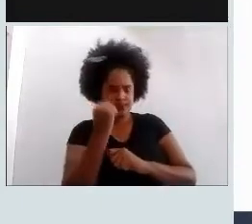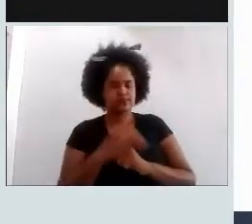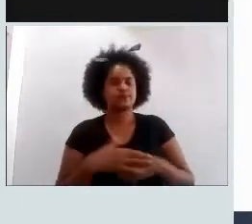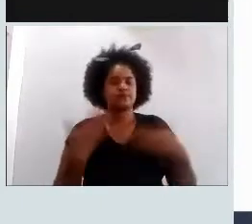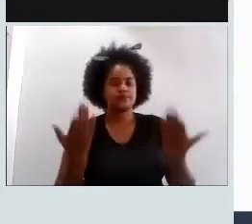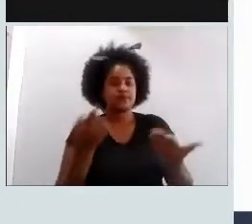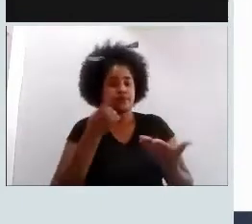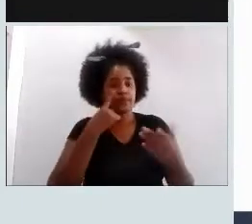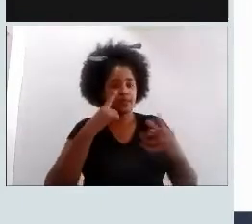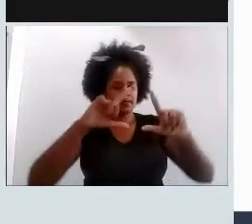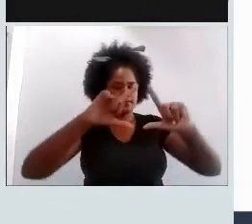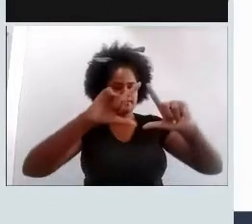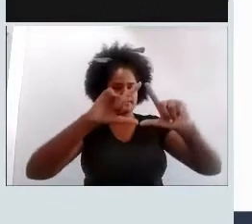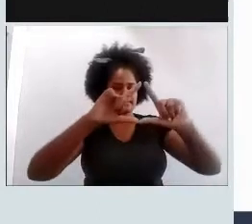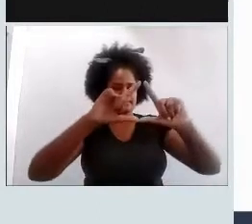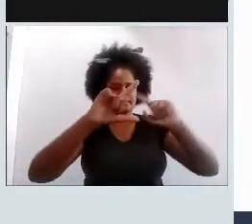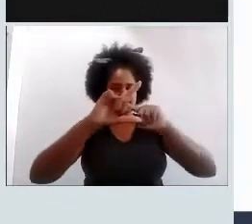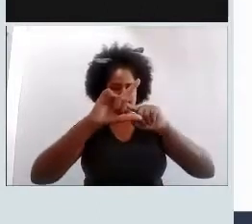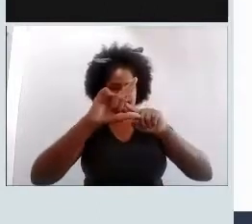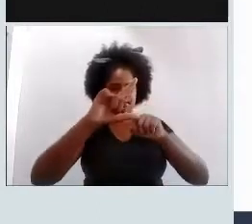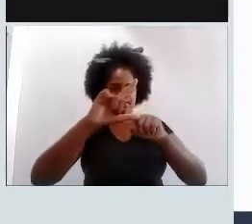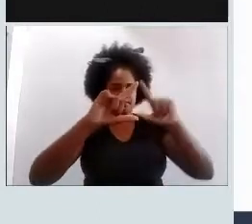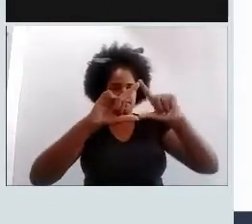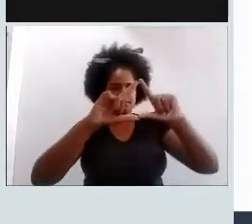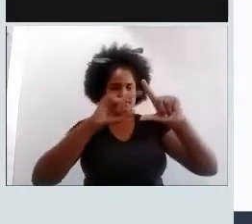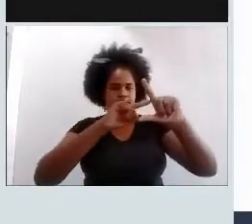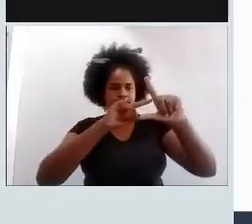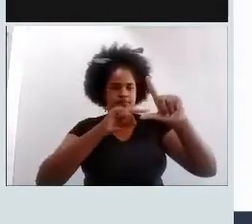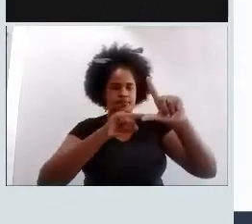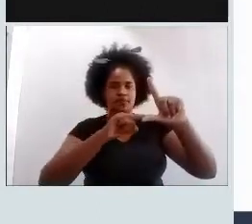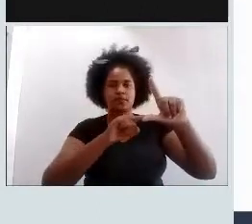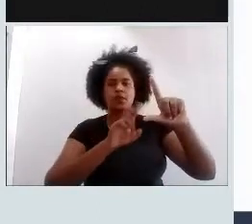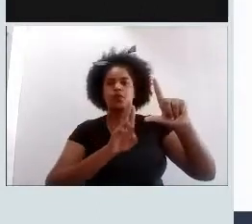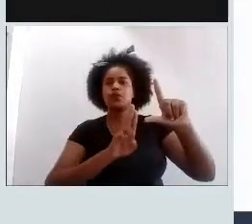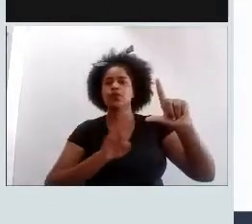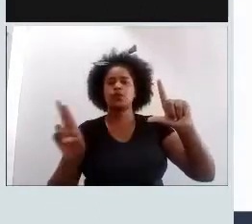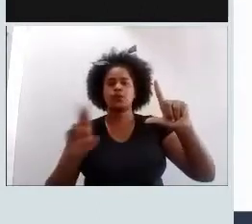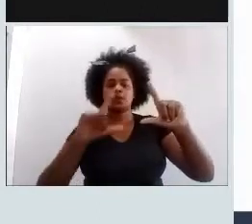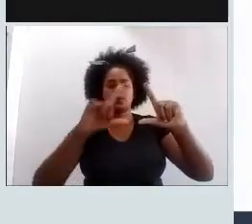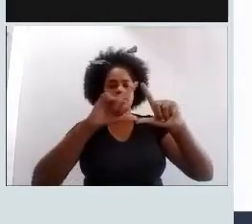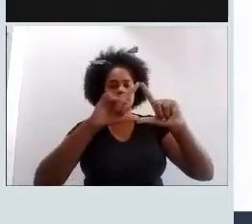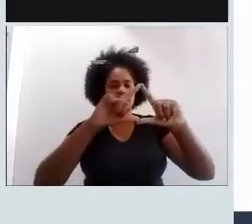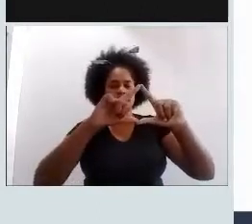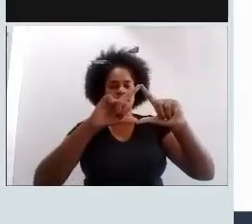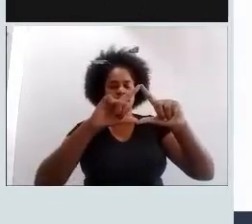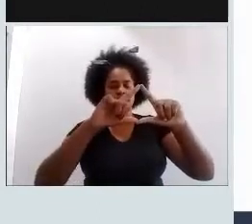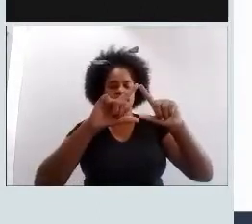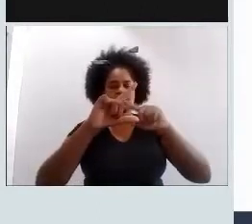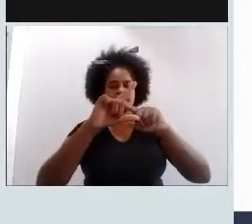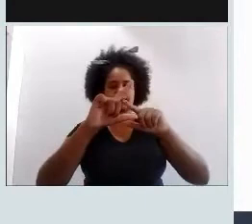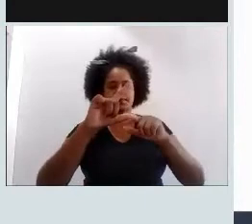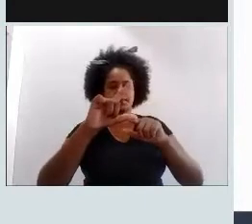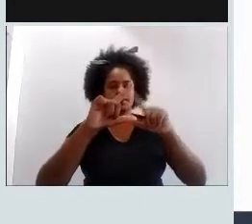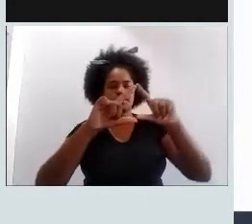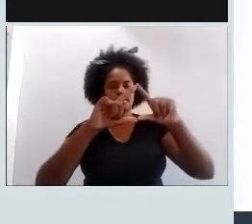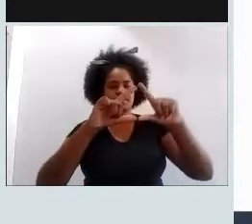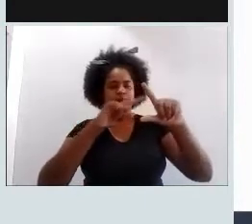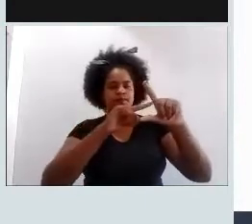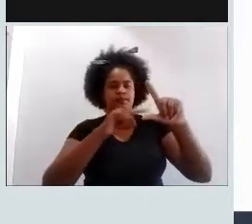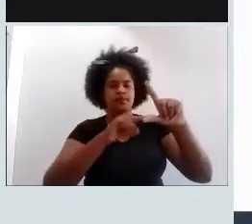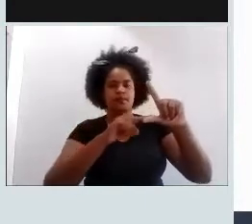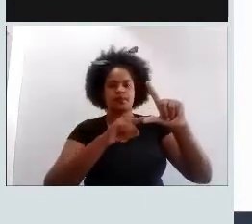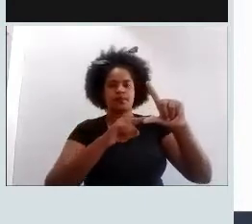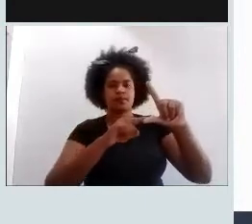caso, os 2 ângulos da base, eles vão ser chamados de eles vão ter 60 graus